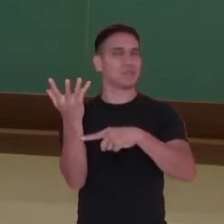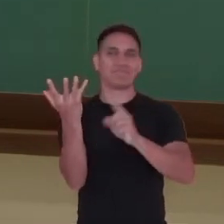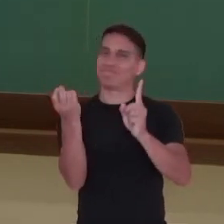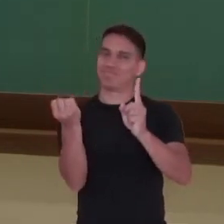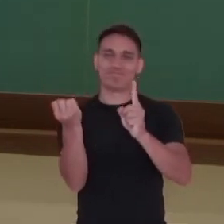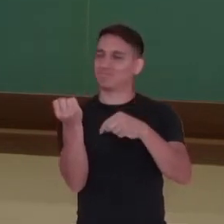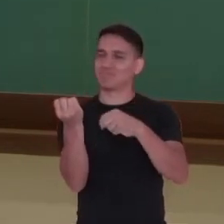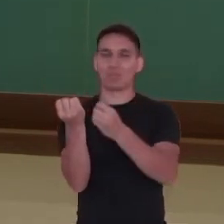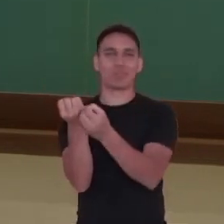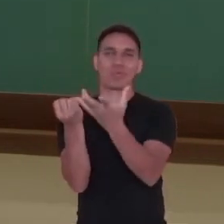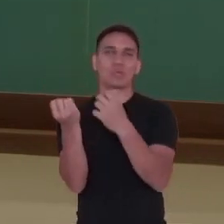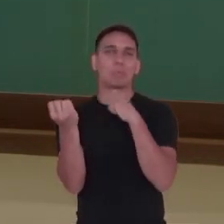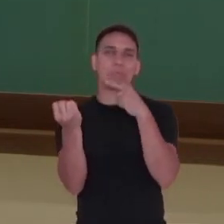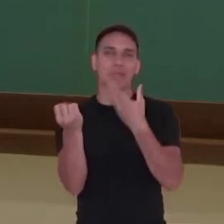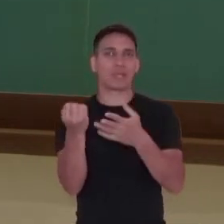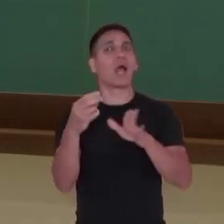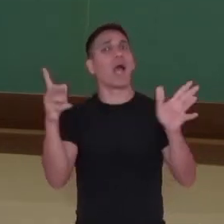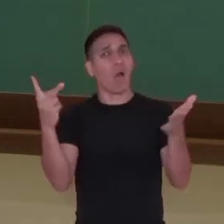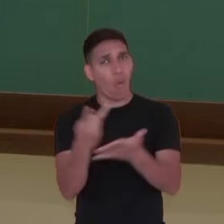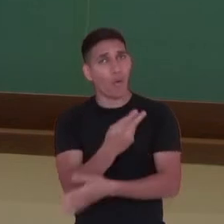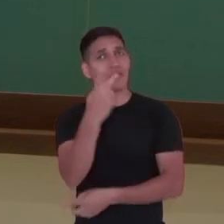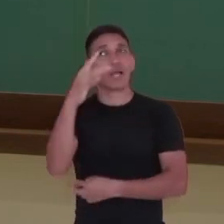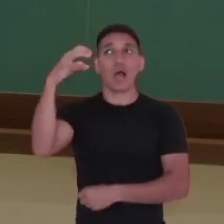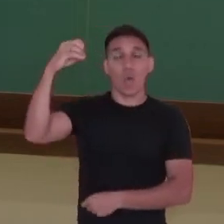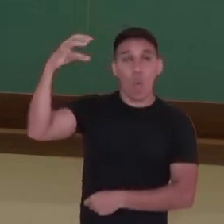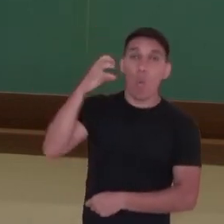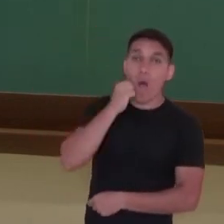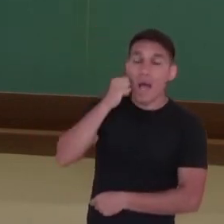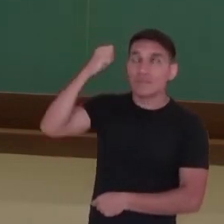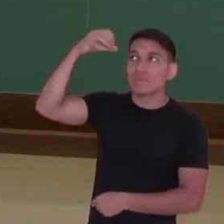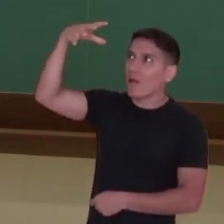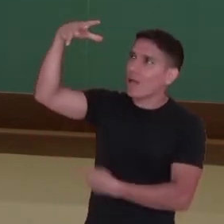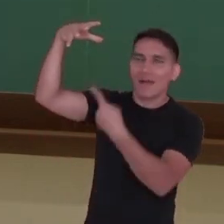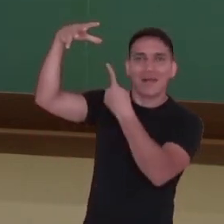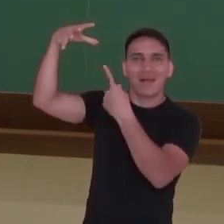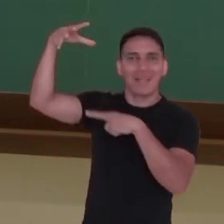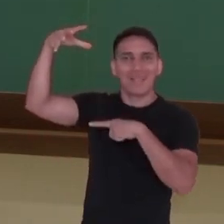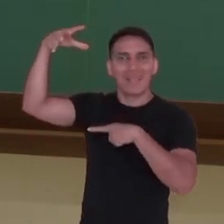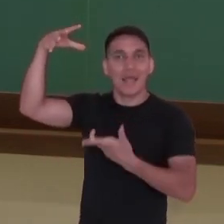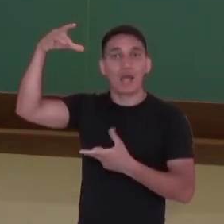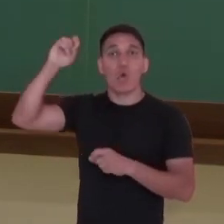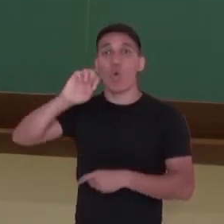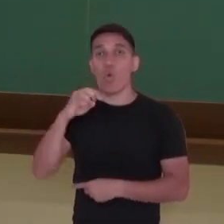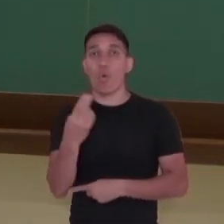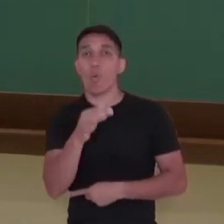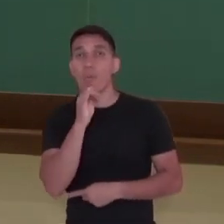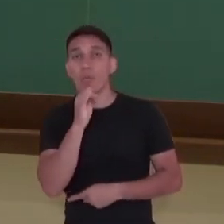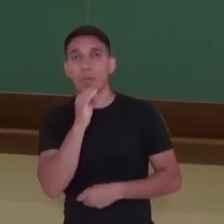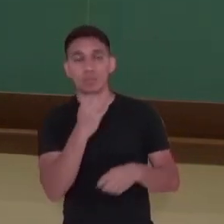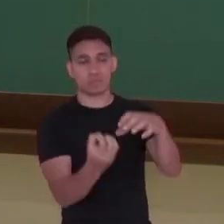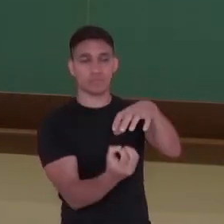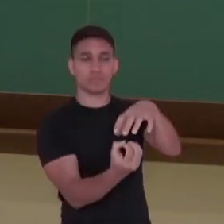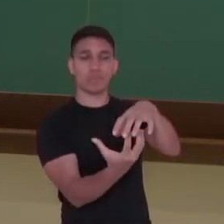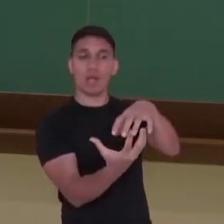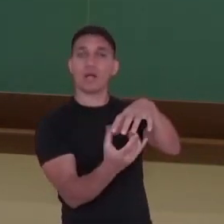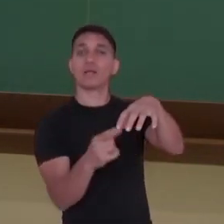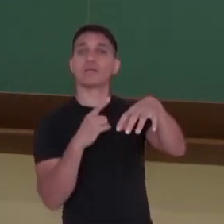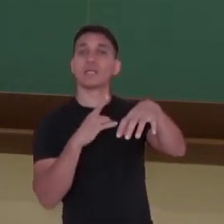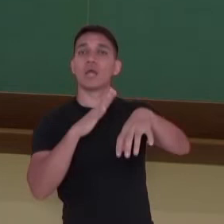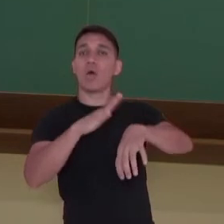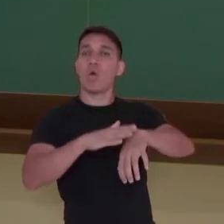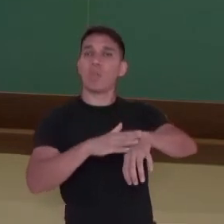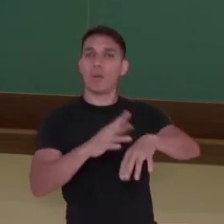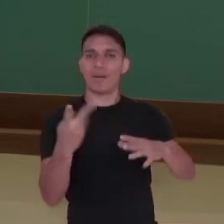Isso acontece, por exemplo, no seu quarto, para acender a lâmpada do teto, ou, por exemplo, um abajur. Quando você tem,